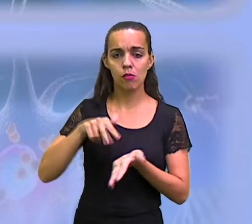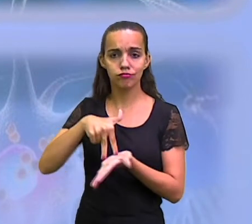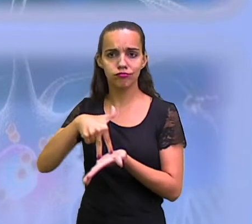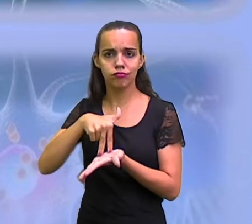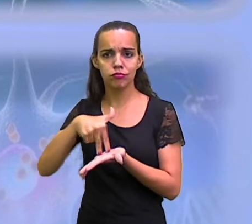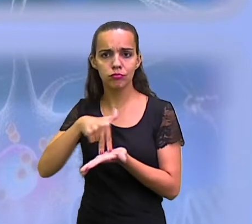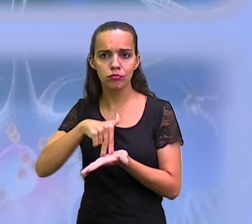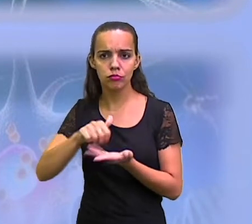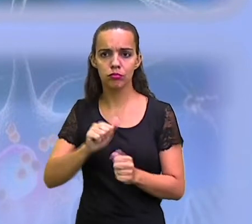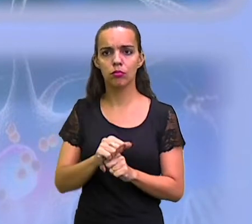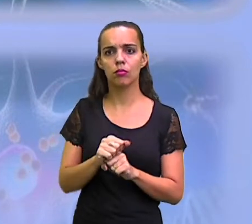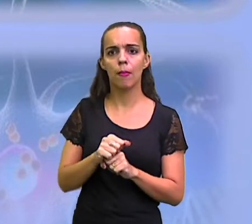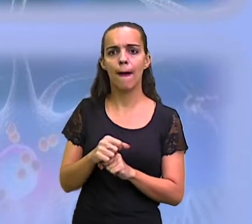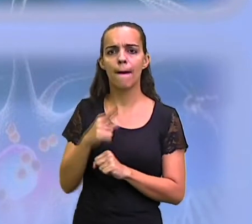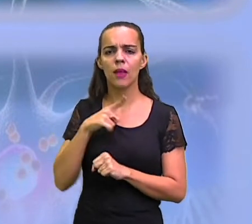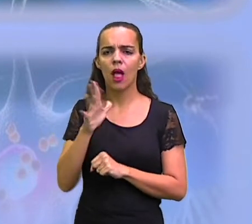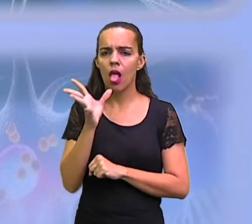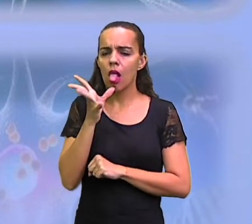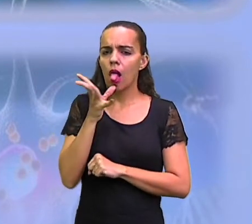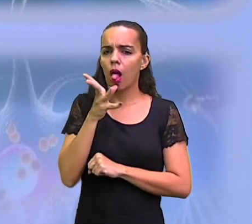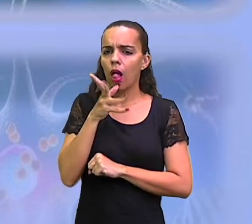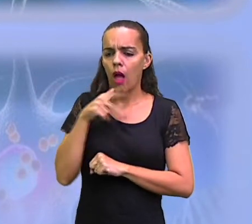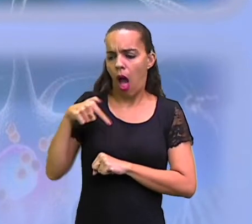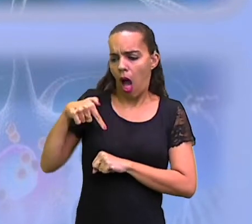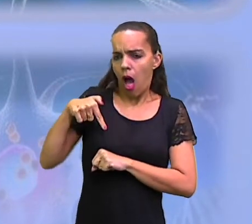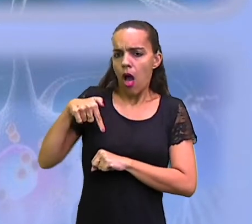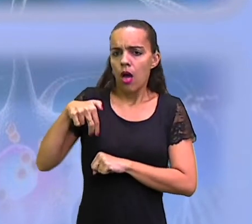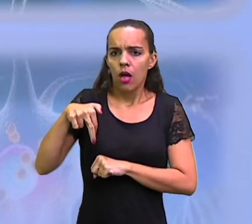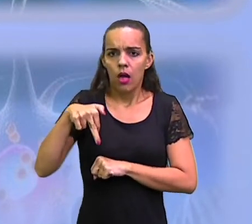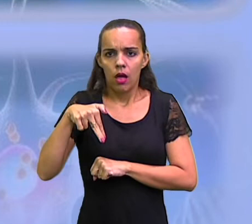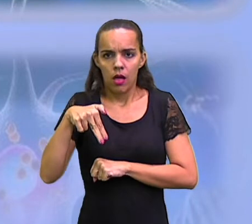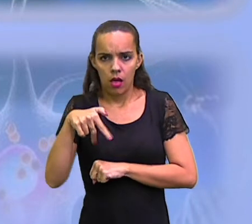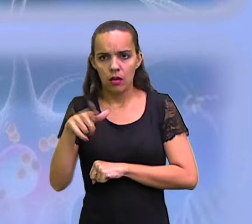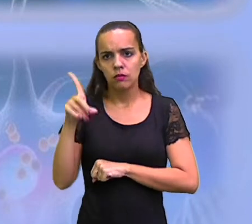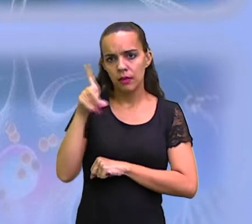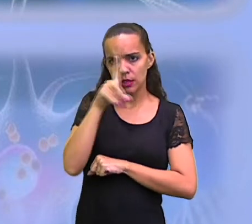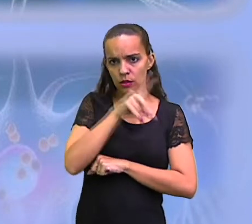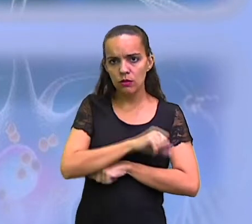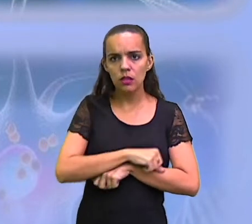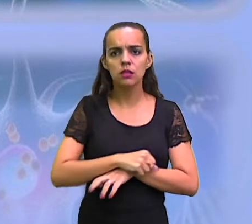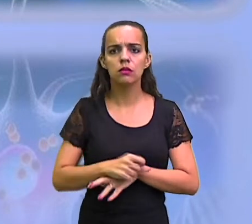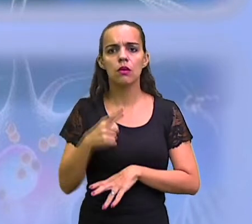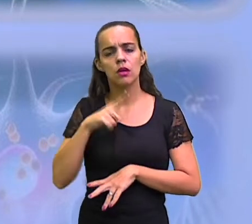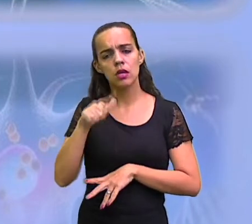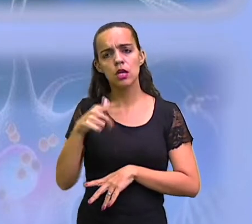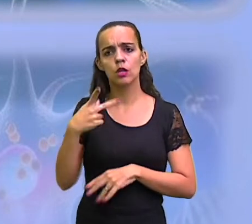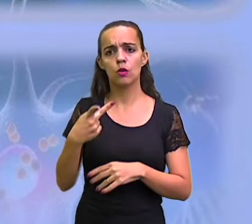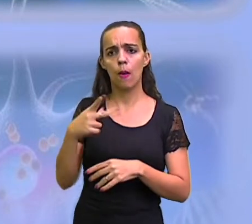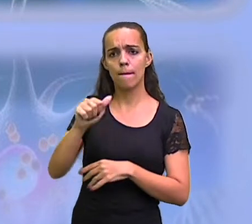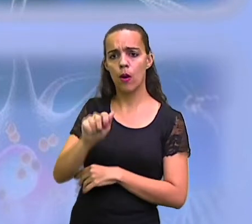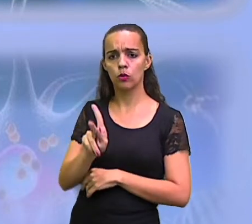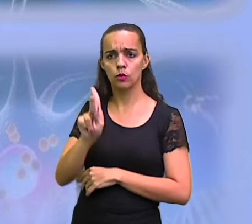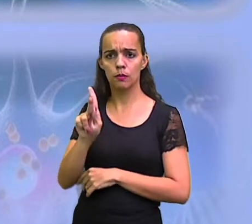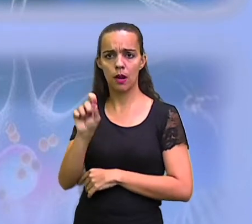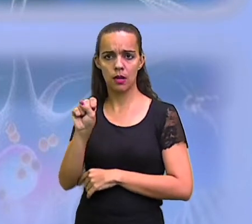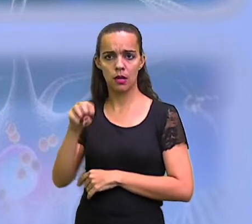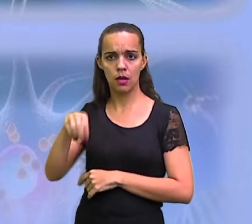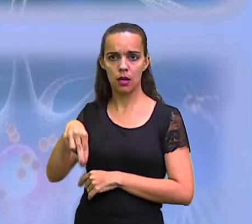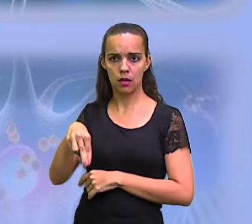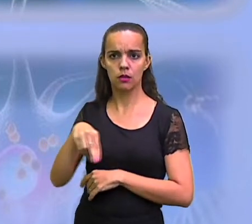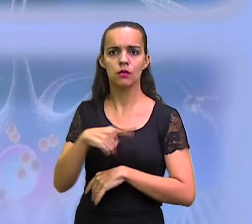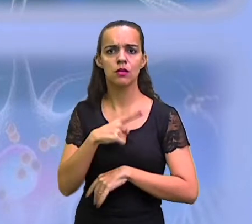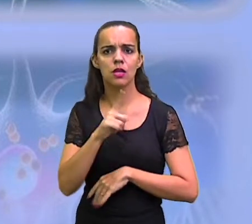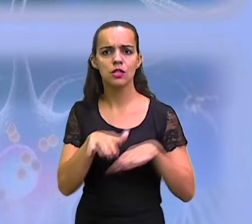equilíbrio, a lentidão para se movimentar. O tratamento do mal de Parkinson associado à realização